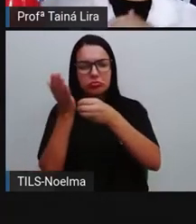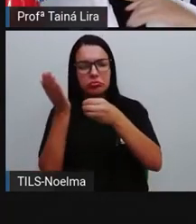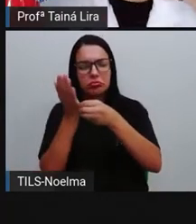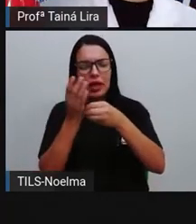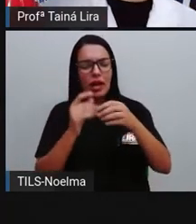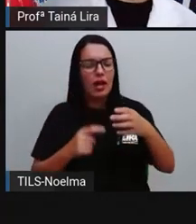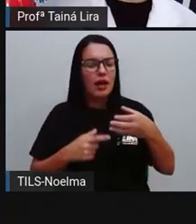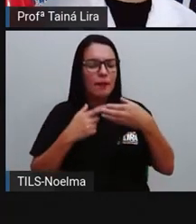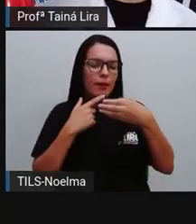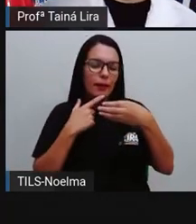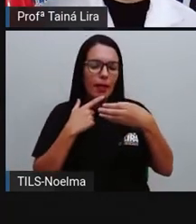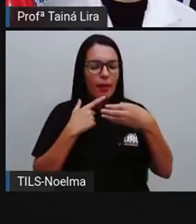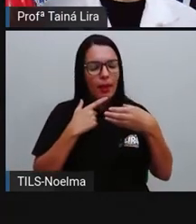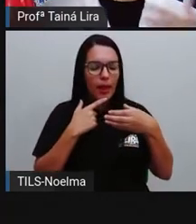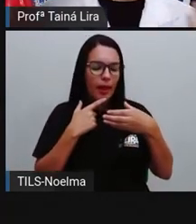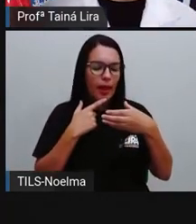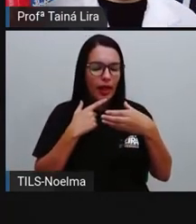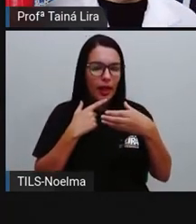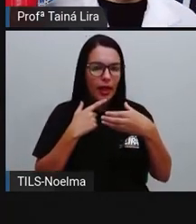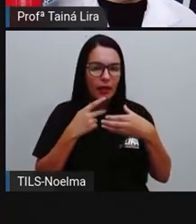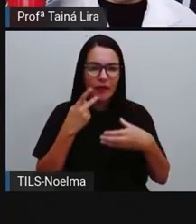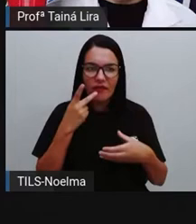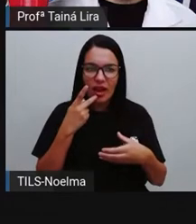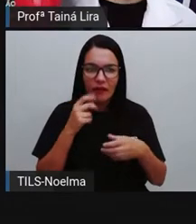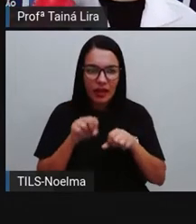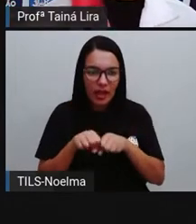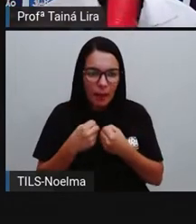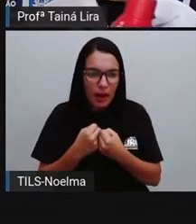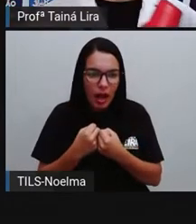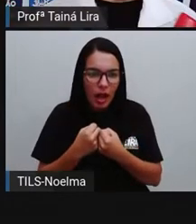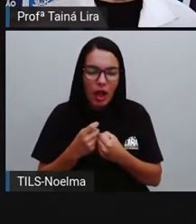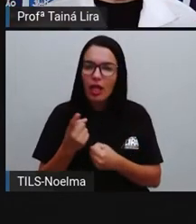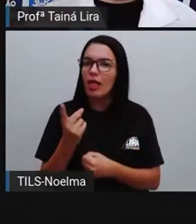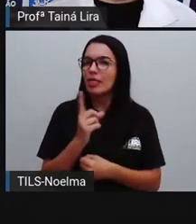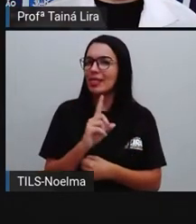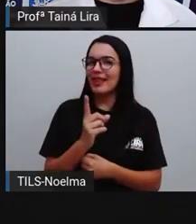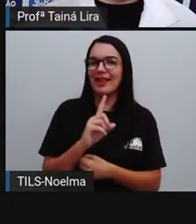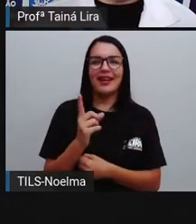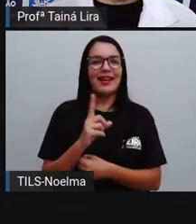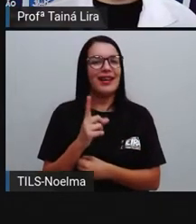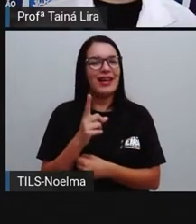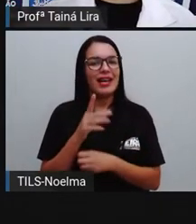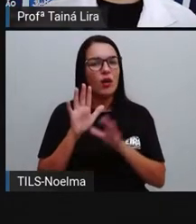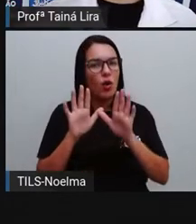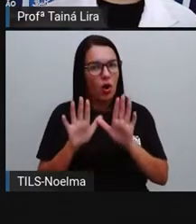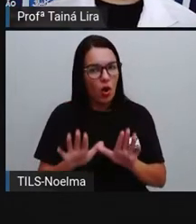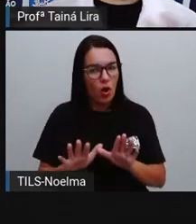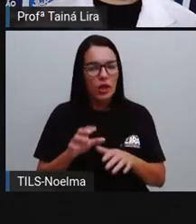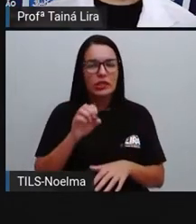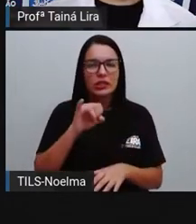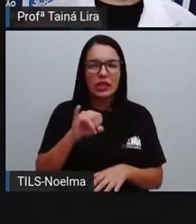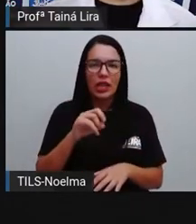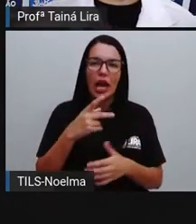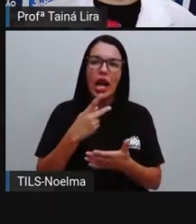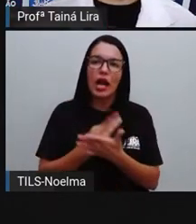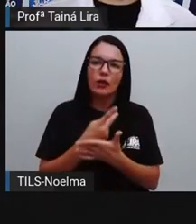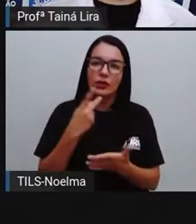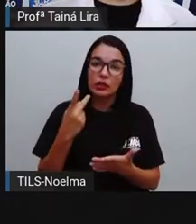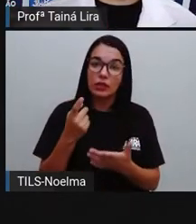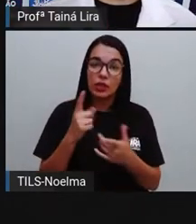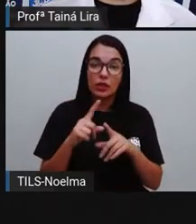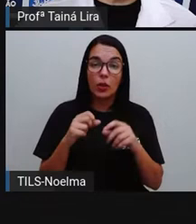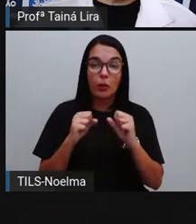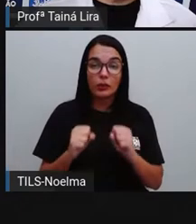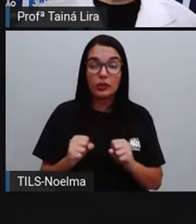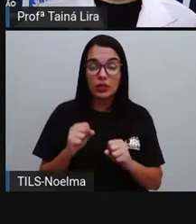falar alguma coisa e a taça vai quebrar não é assim né até que esse o segundo ano a gente